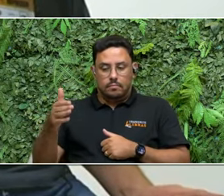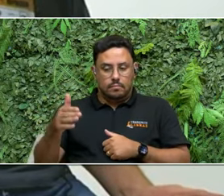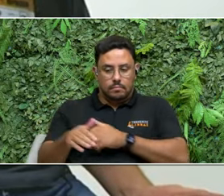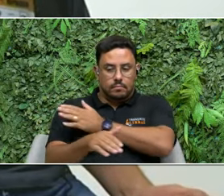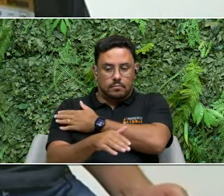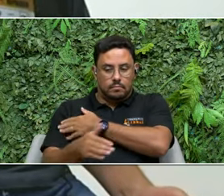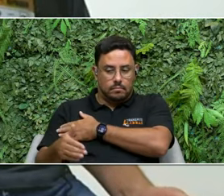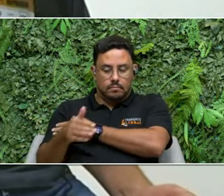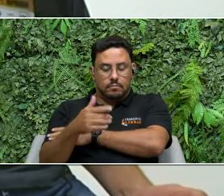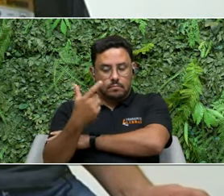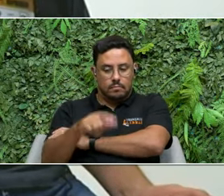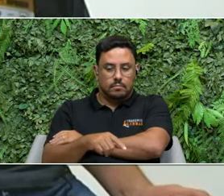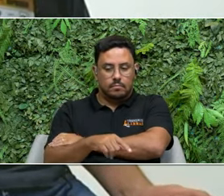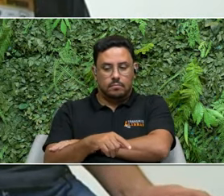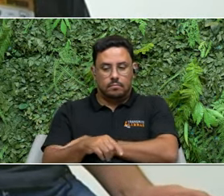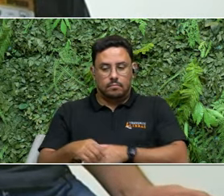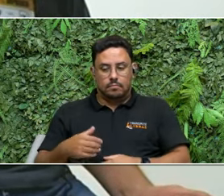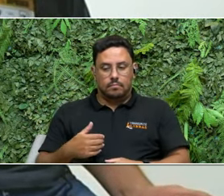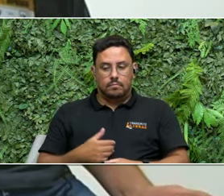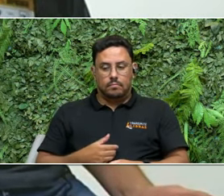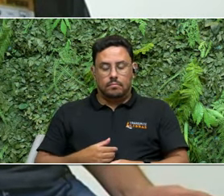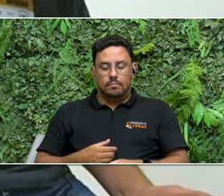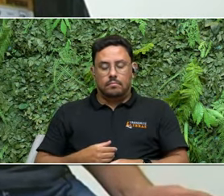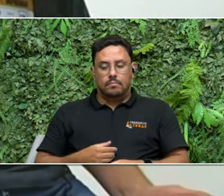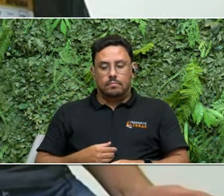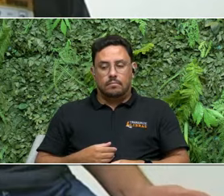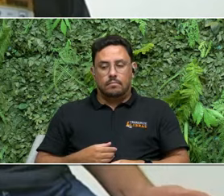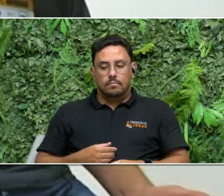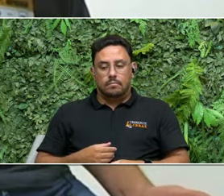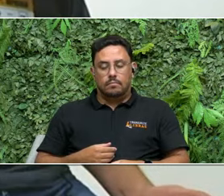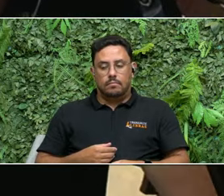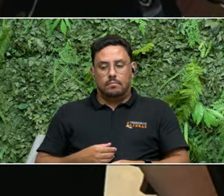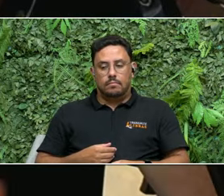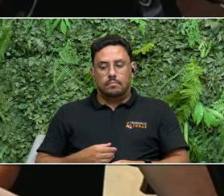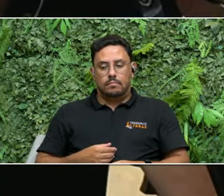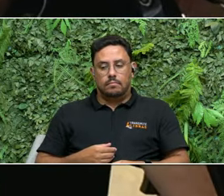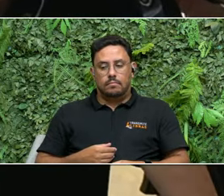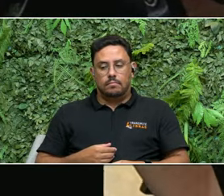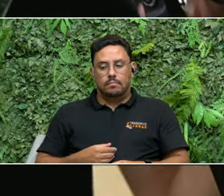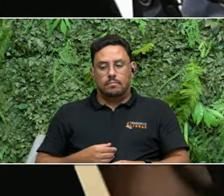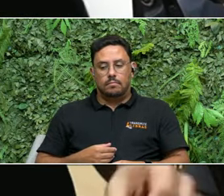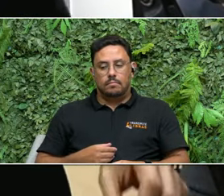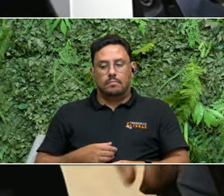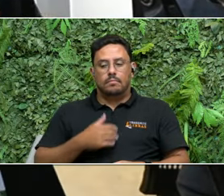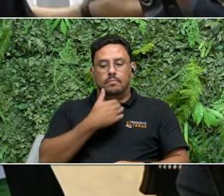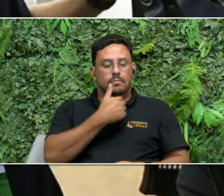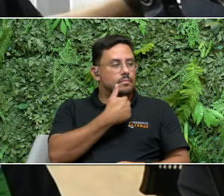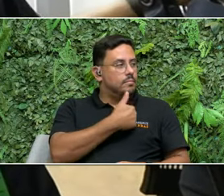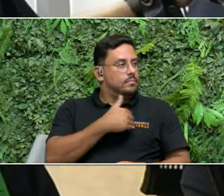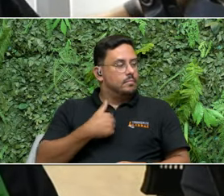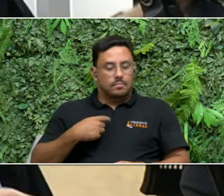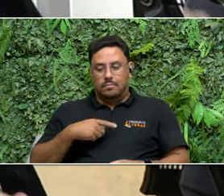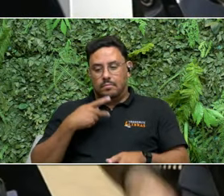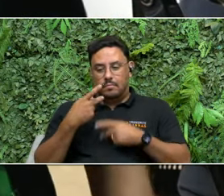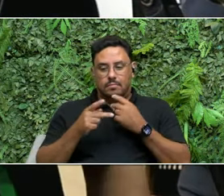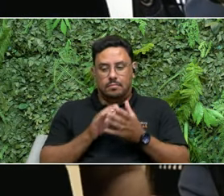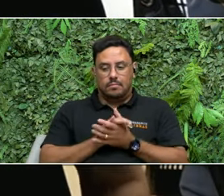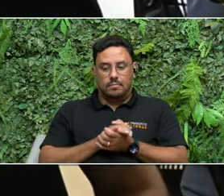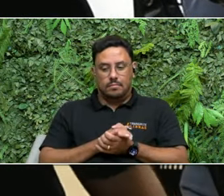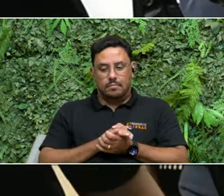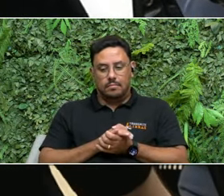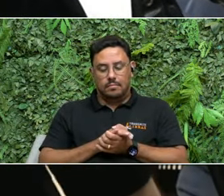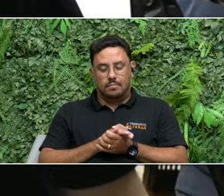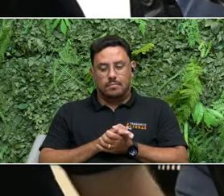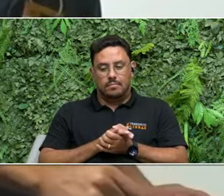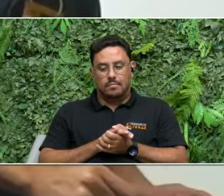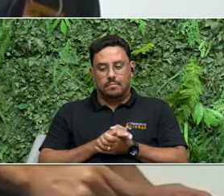ao contrário do Atlético mas o Atlético deixa que eu comento tá relaxa não segura a sua aí um pouquinho